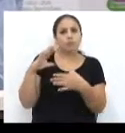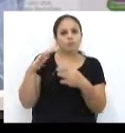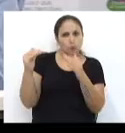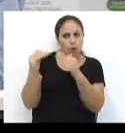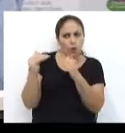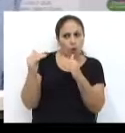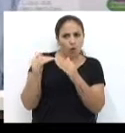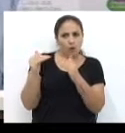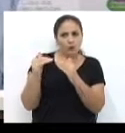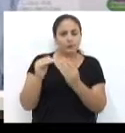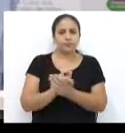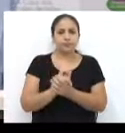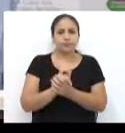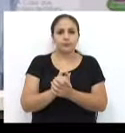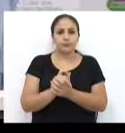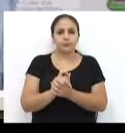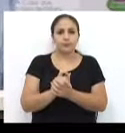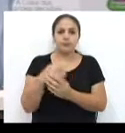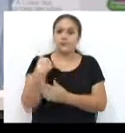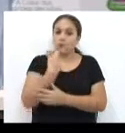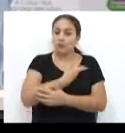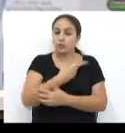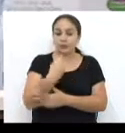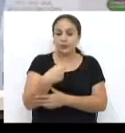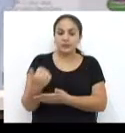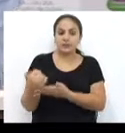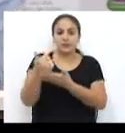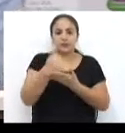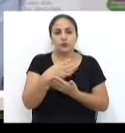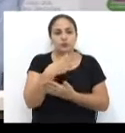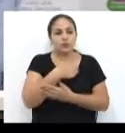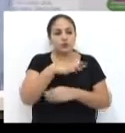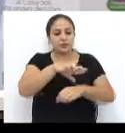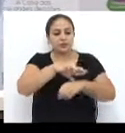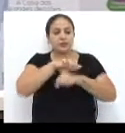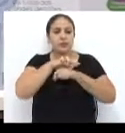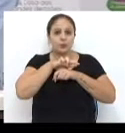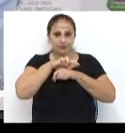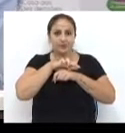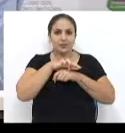compactua, que nós temos que trazer uma forma de ter uma